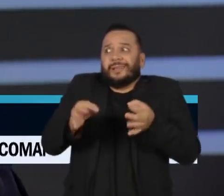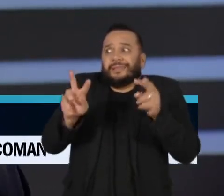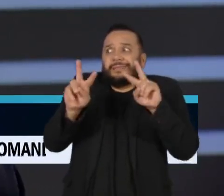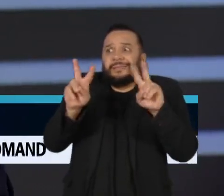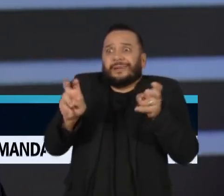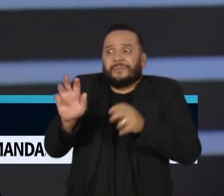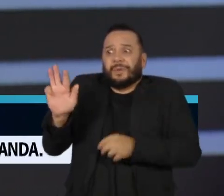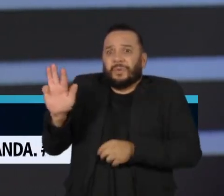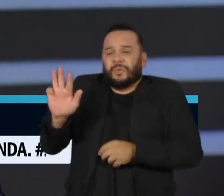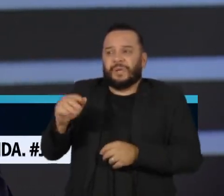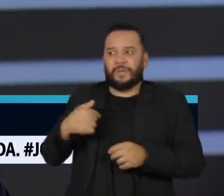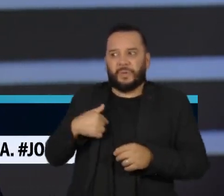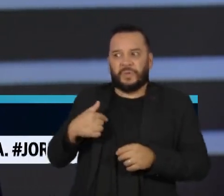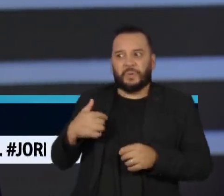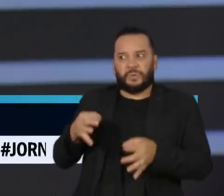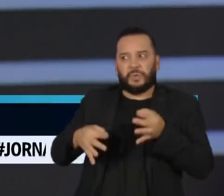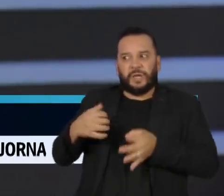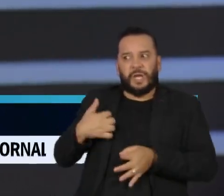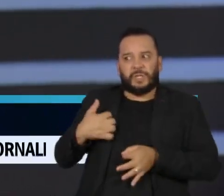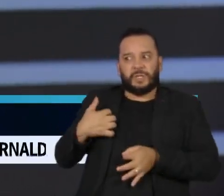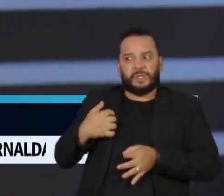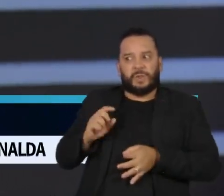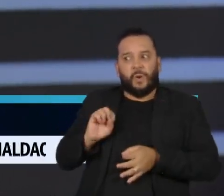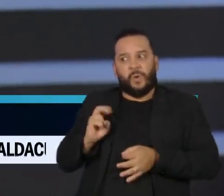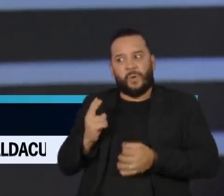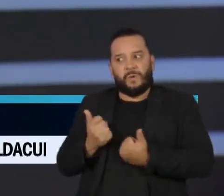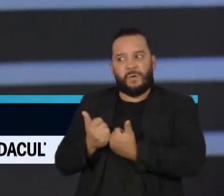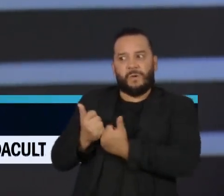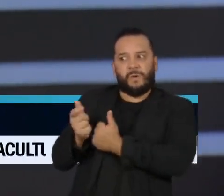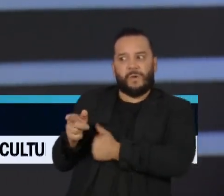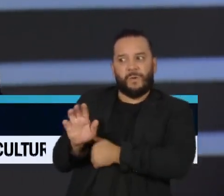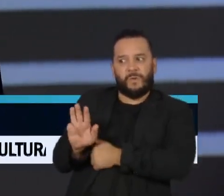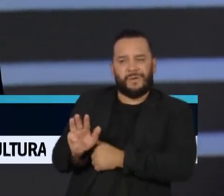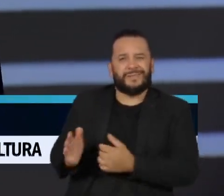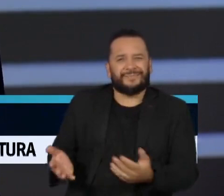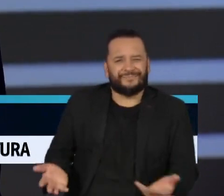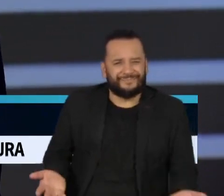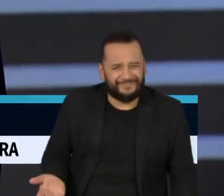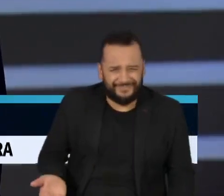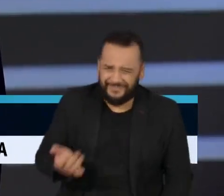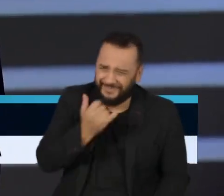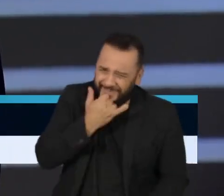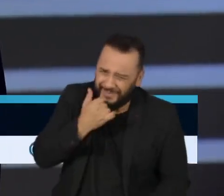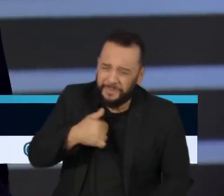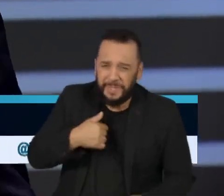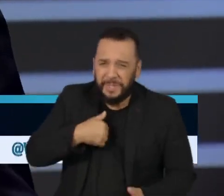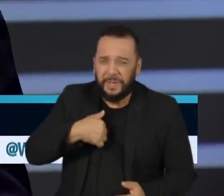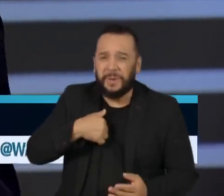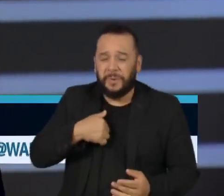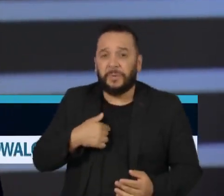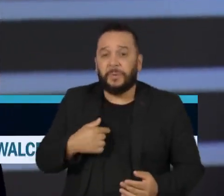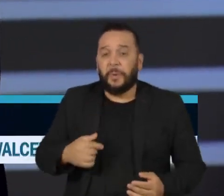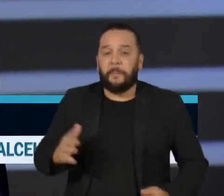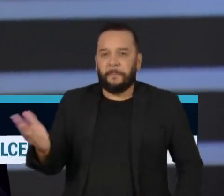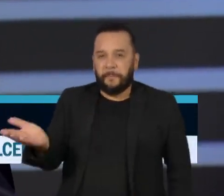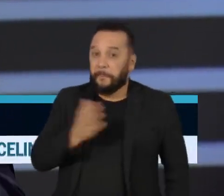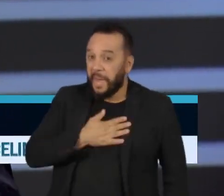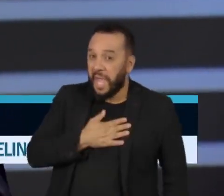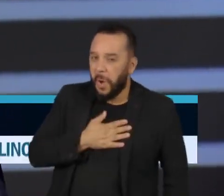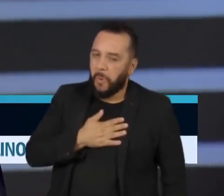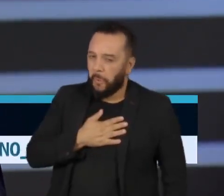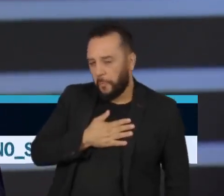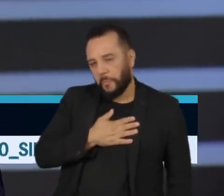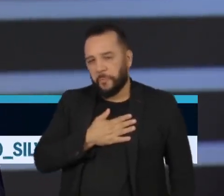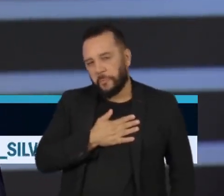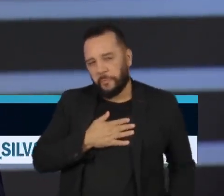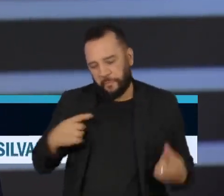acho isso não é bom, porque configura uma relação de que eu vou pôr um ministro para chamar de meu, vai, usando uma expressão